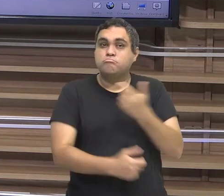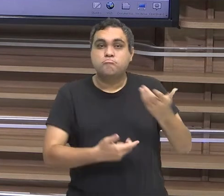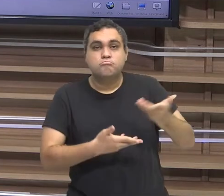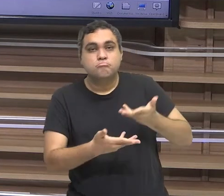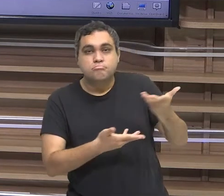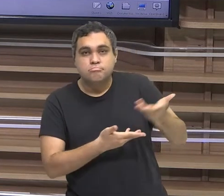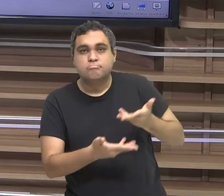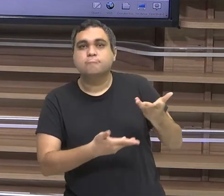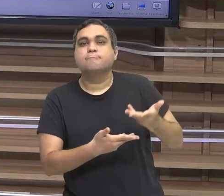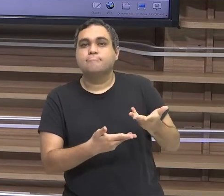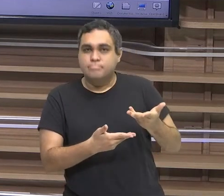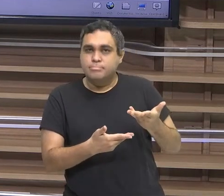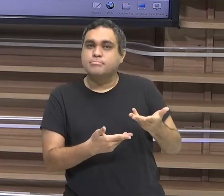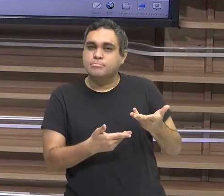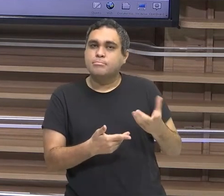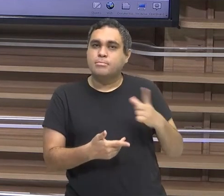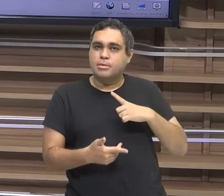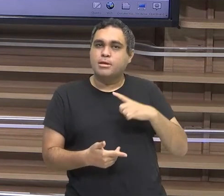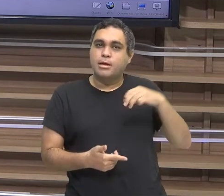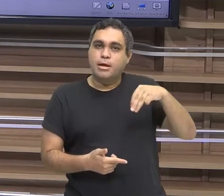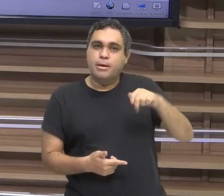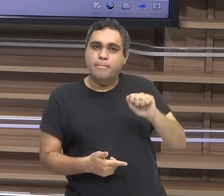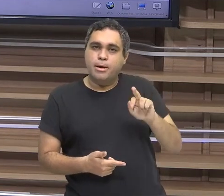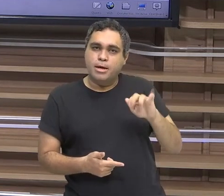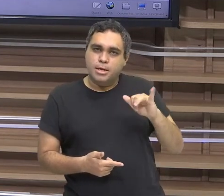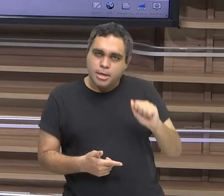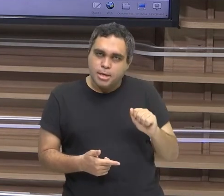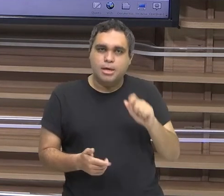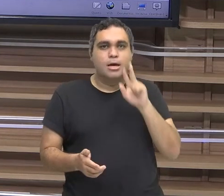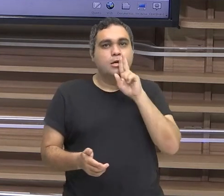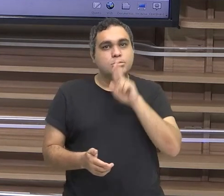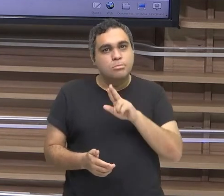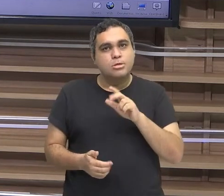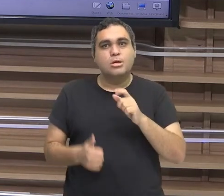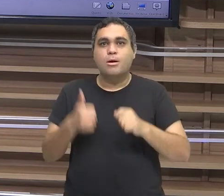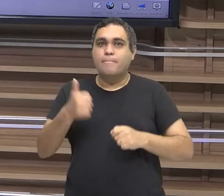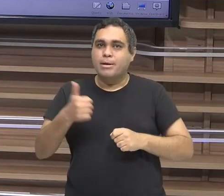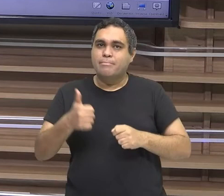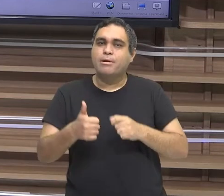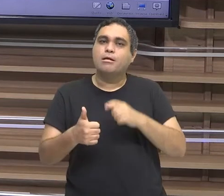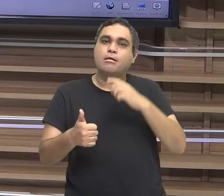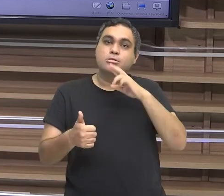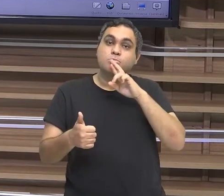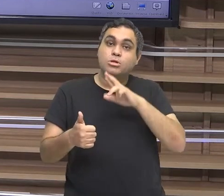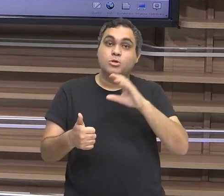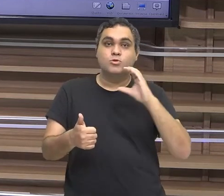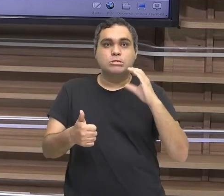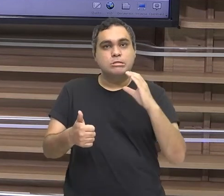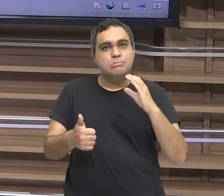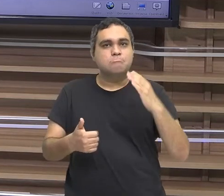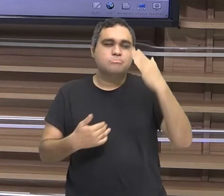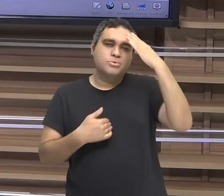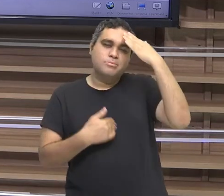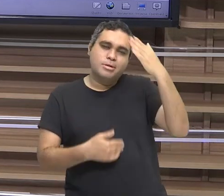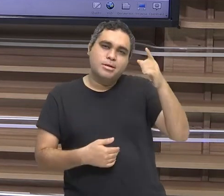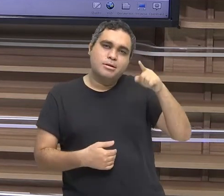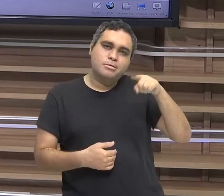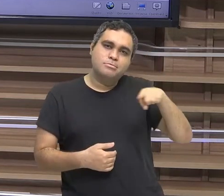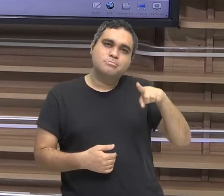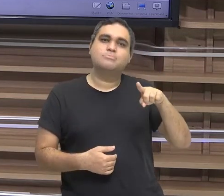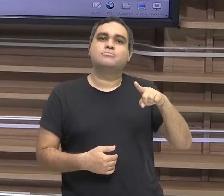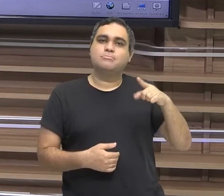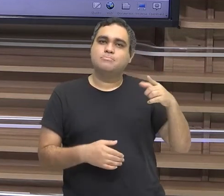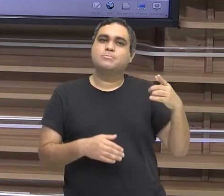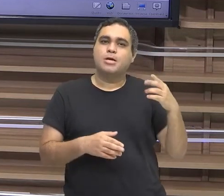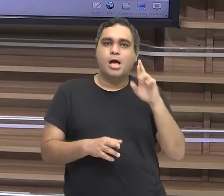a gente. Nós temos a aluna Maria respondendo a primeira questão, letra C. Muito obrigada pela sua participação, Maria.